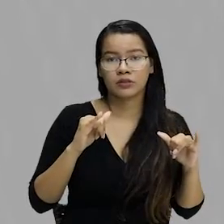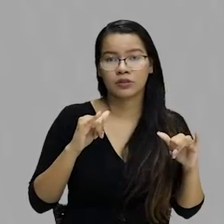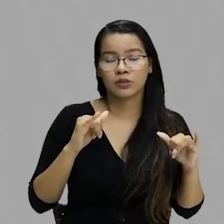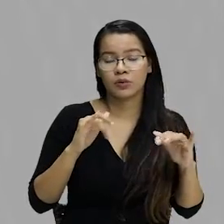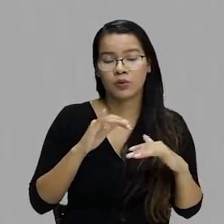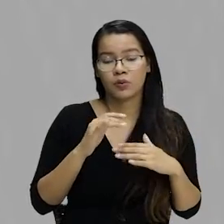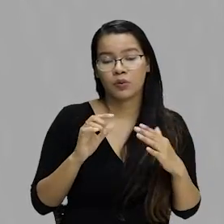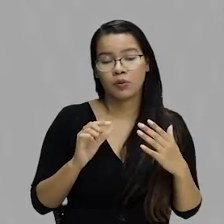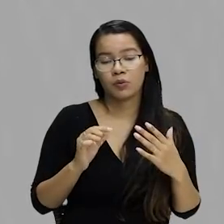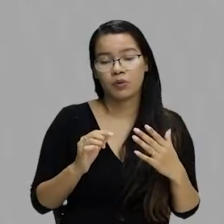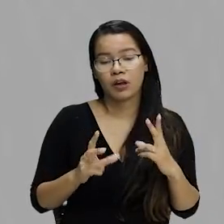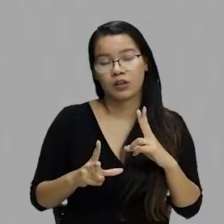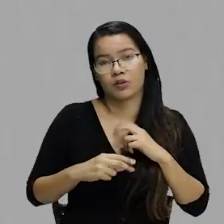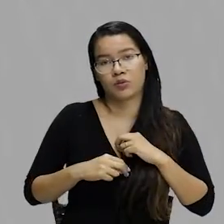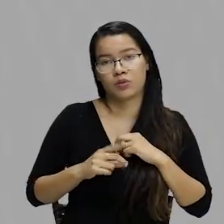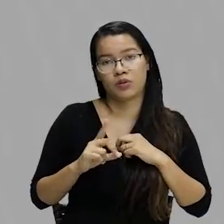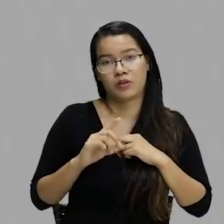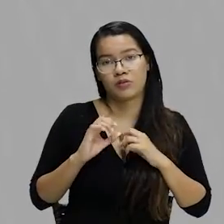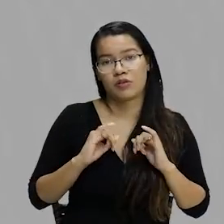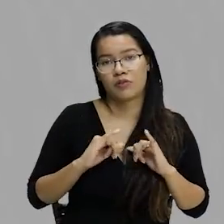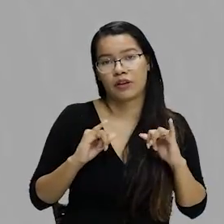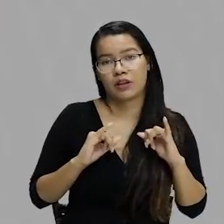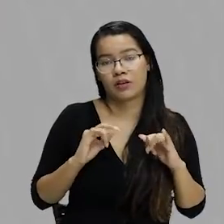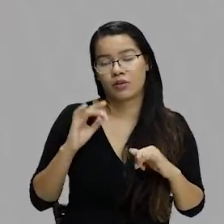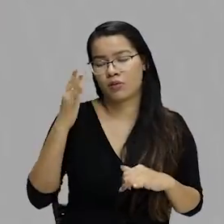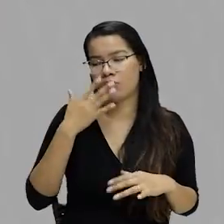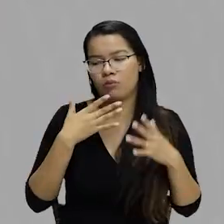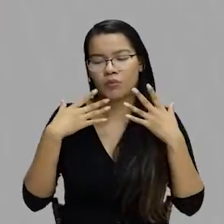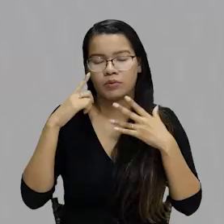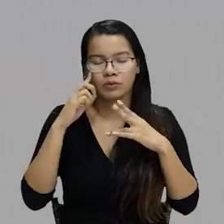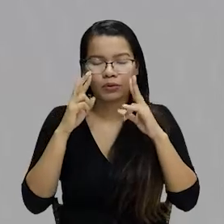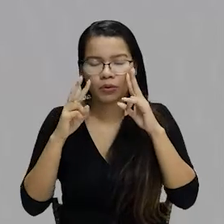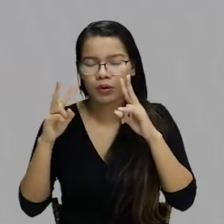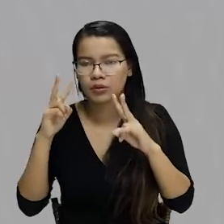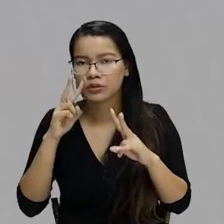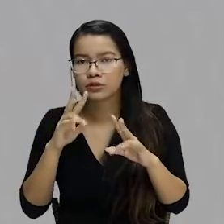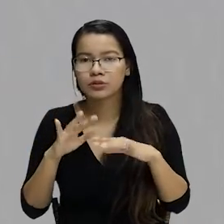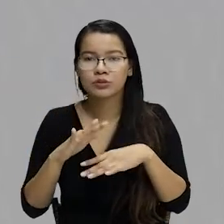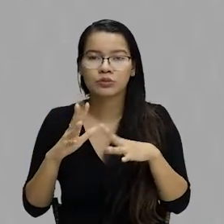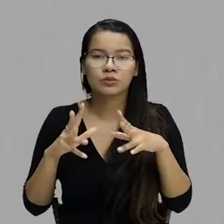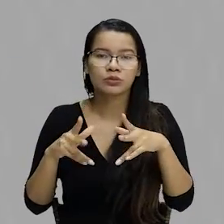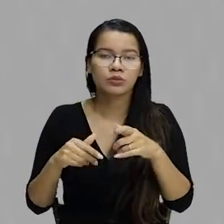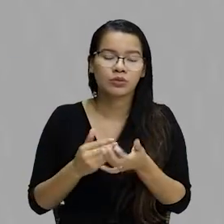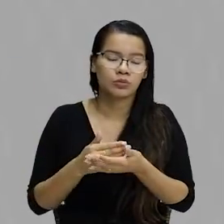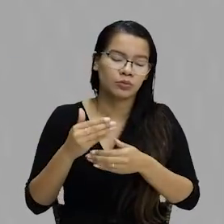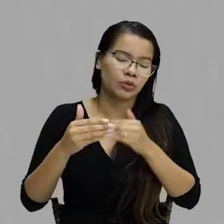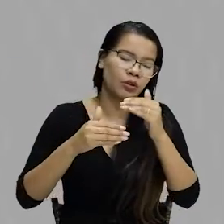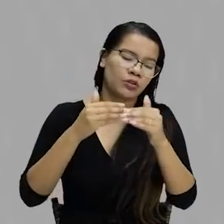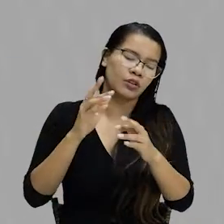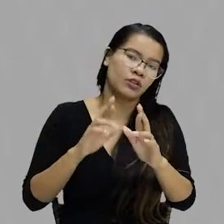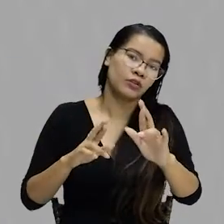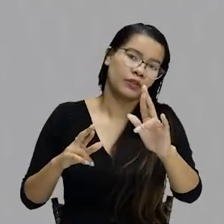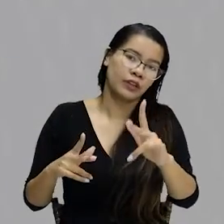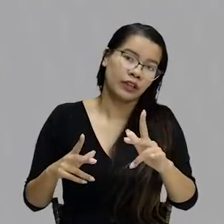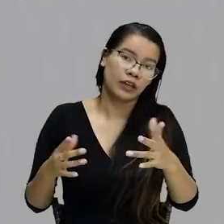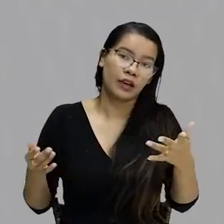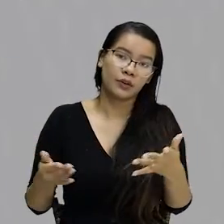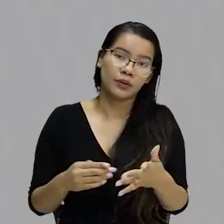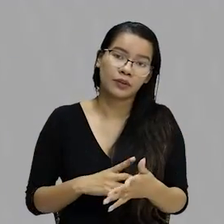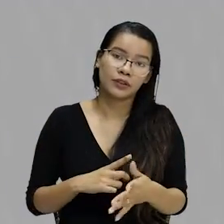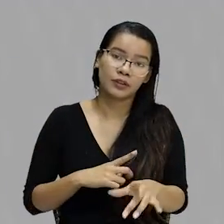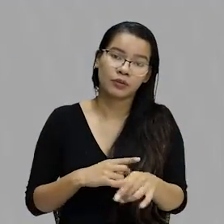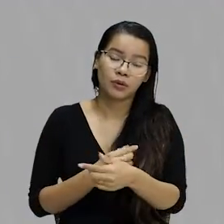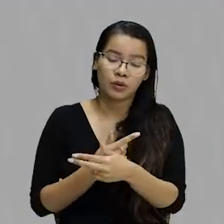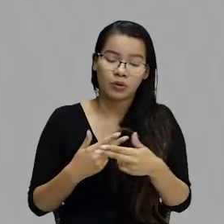só falar, o olho dele, o rosto dele, e tudo passa por um processo diferenciado. Agora eu tenho um gancho